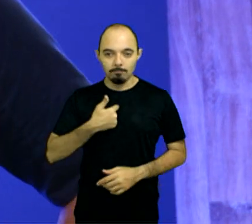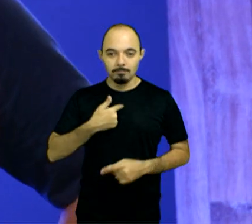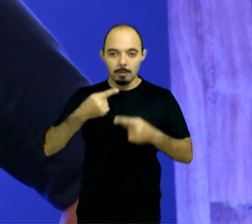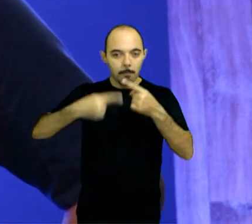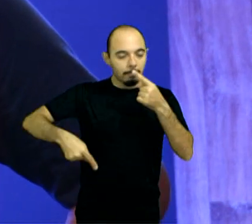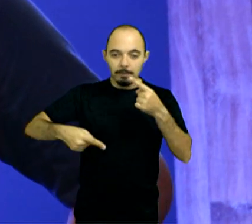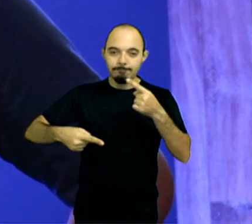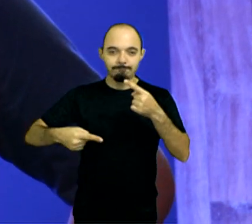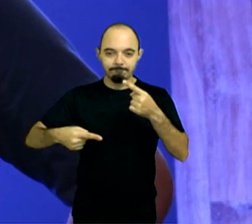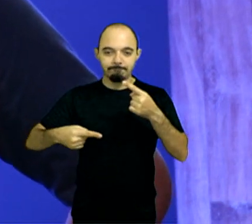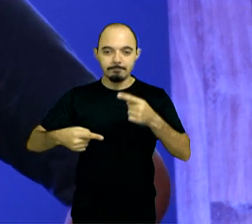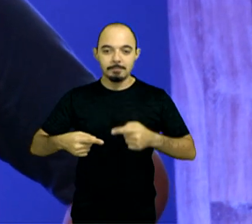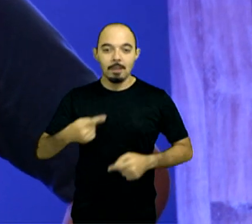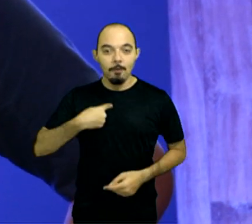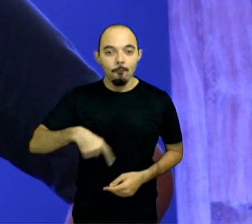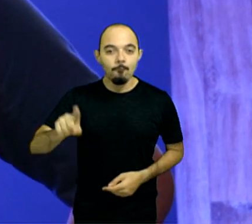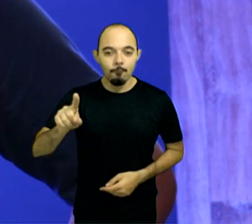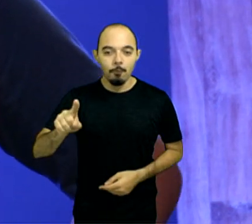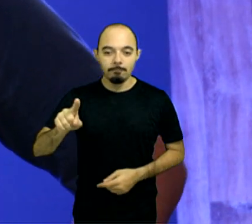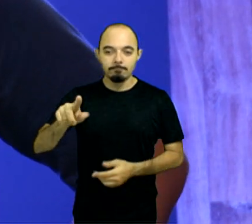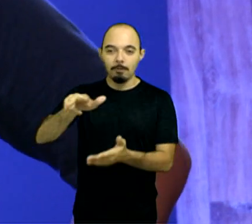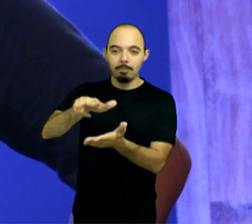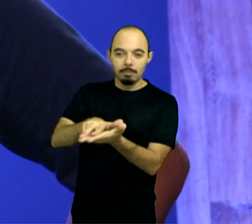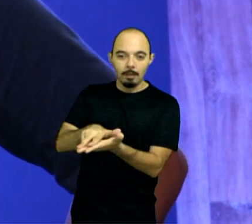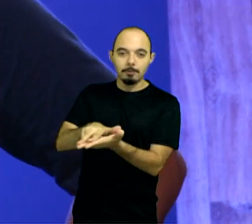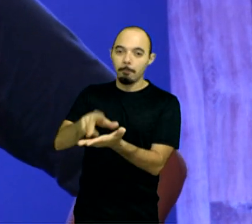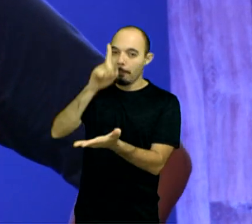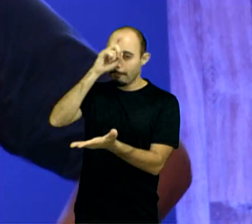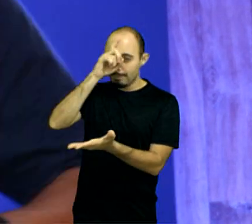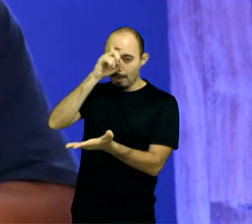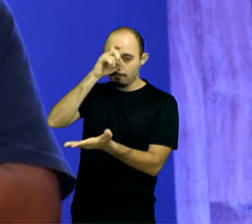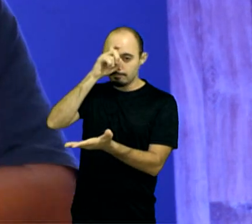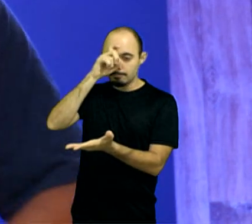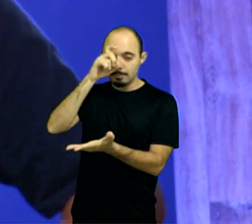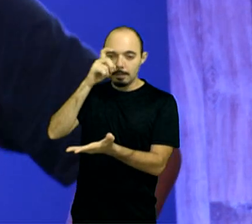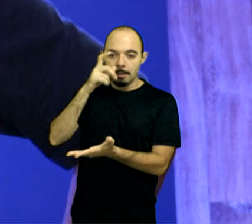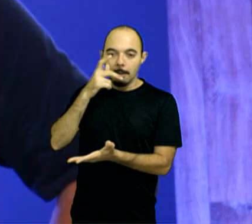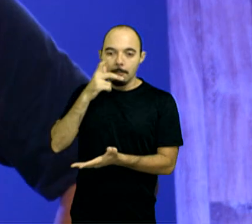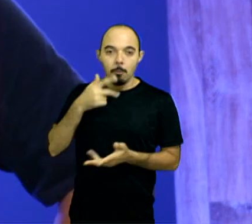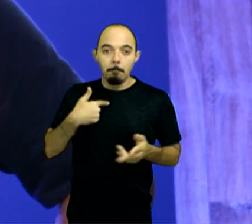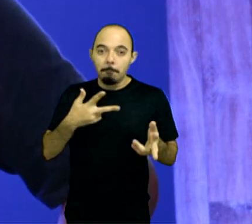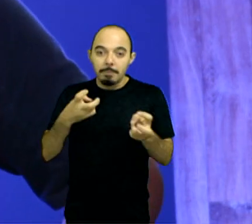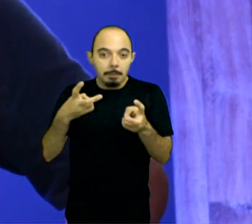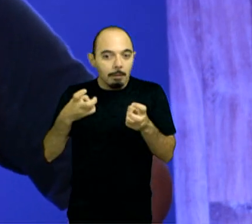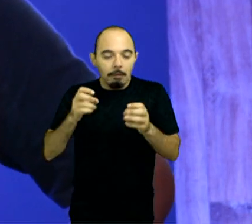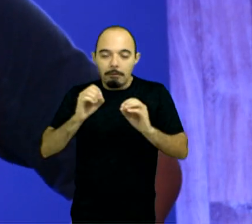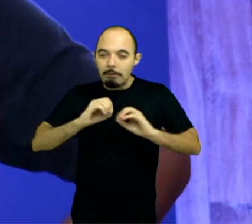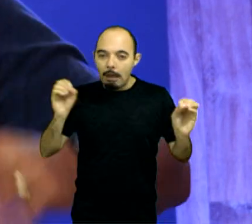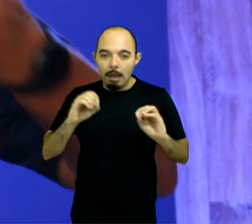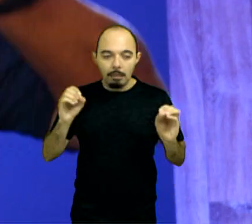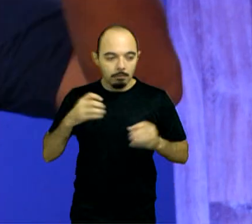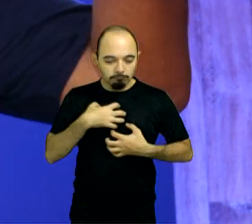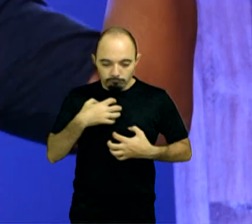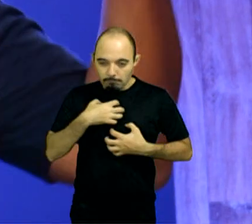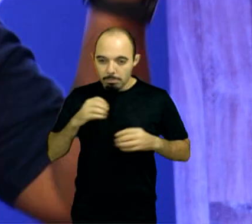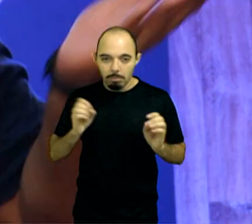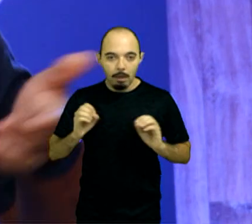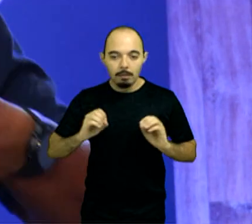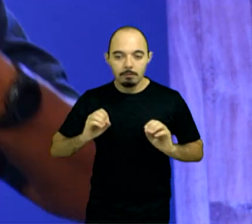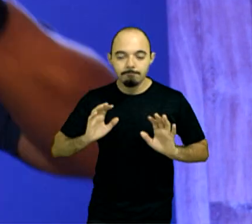UTI, é assustador, não vou dizer que não, né? Que a carne fala mais alto, a gente acorda, de repente, no meio